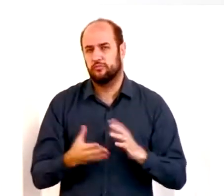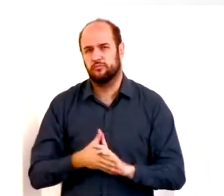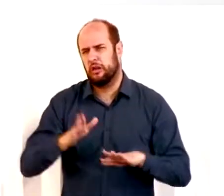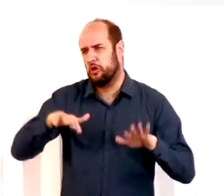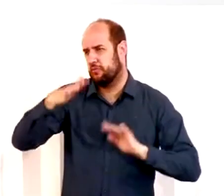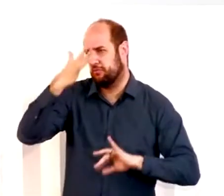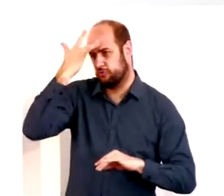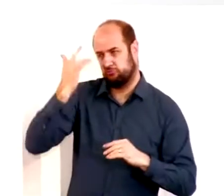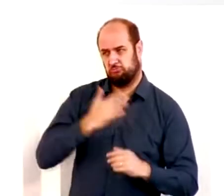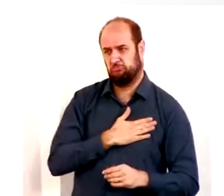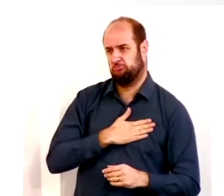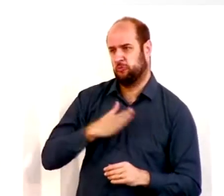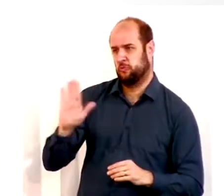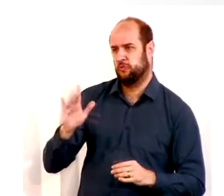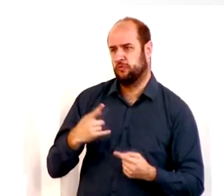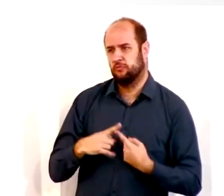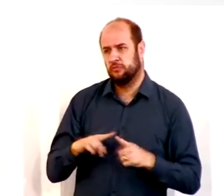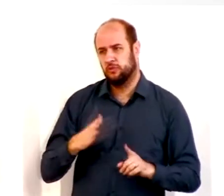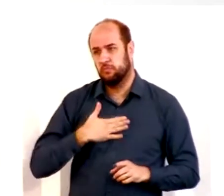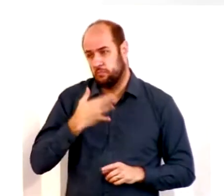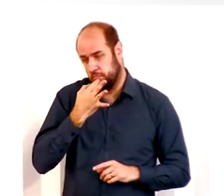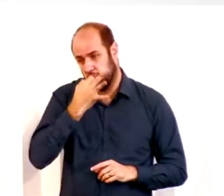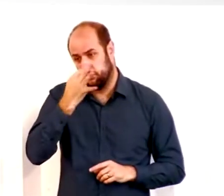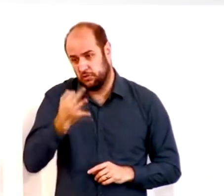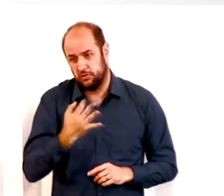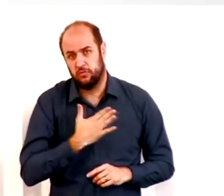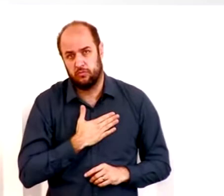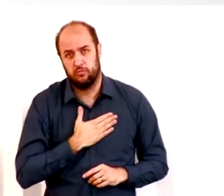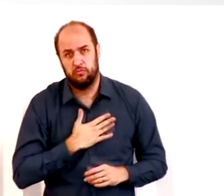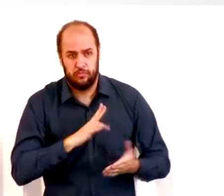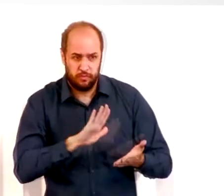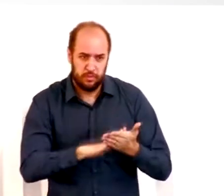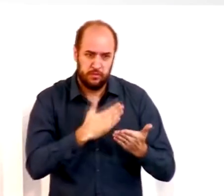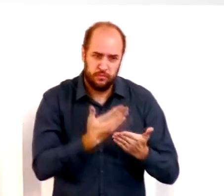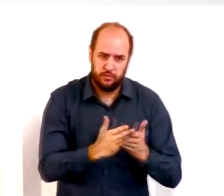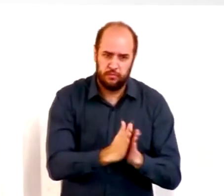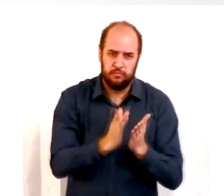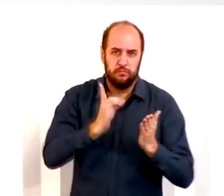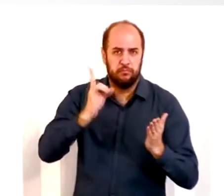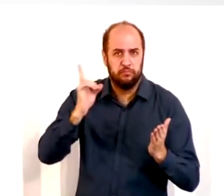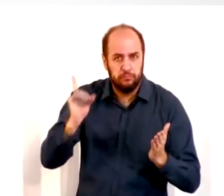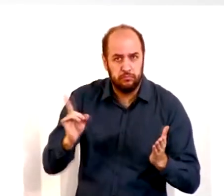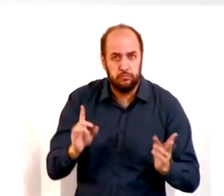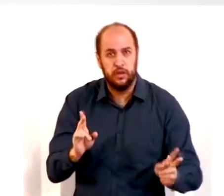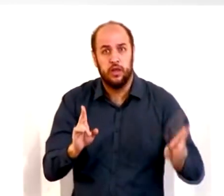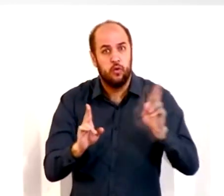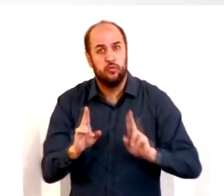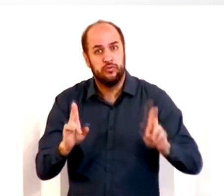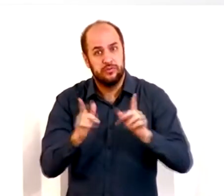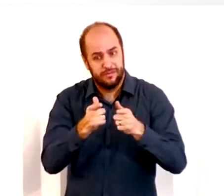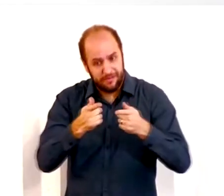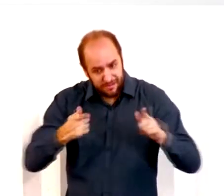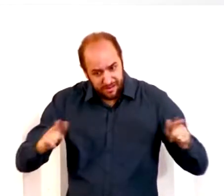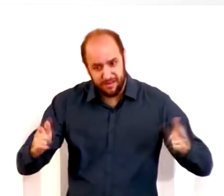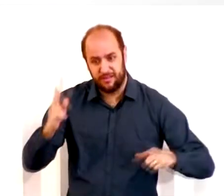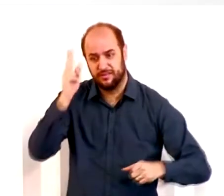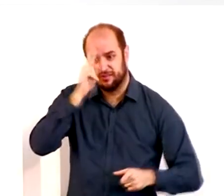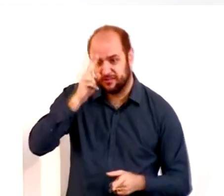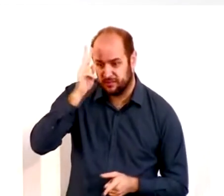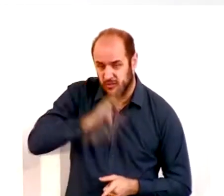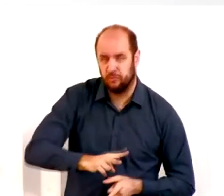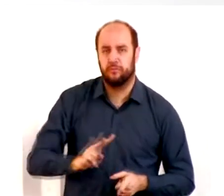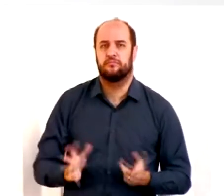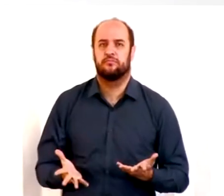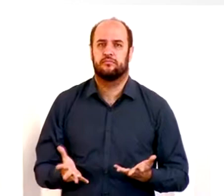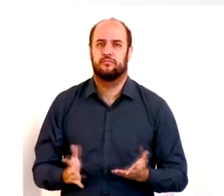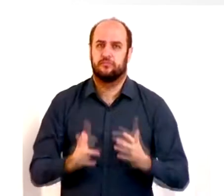não gostem, mas nós somos defensores da interpretação do texto pelo método gramatical histórico teológico. Então a